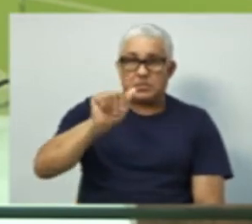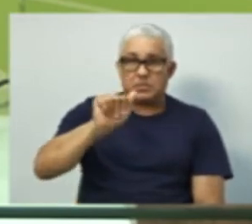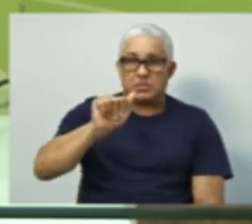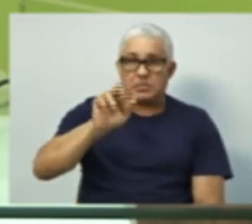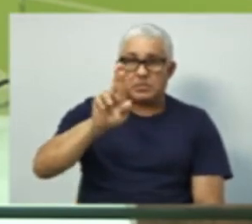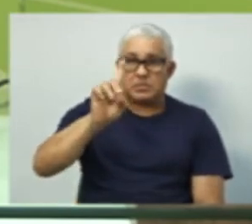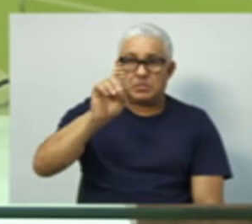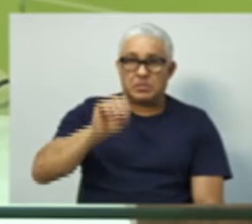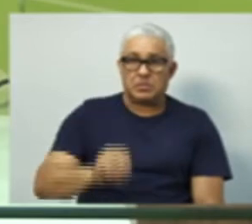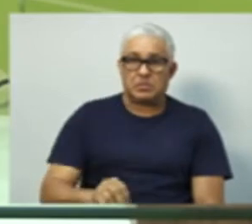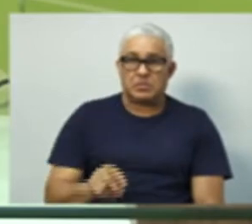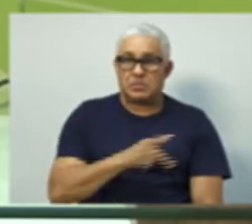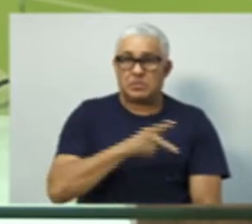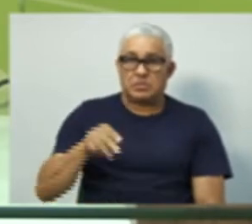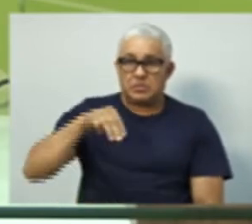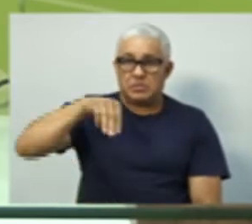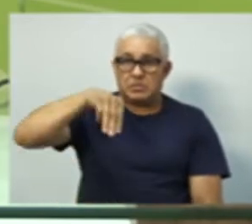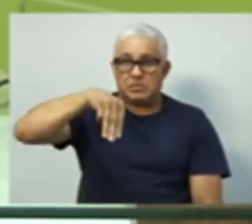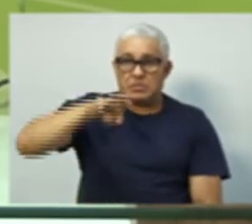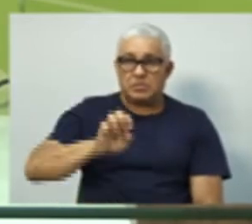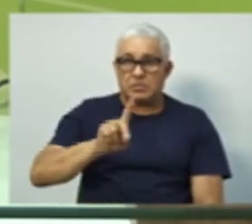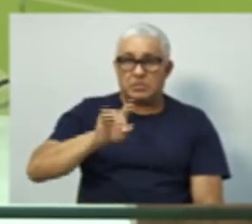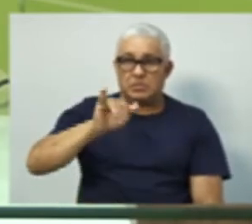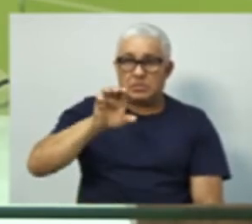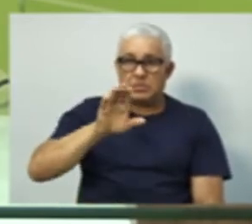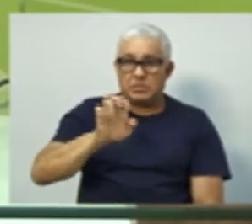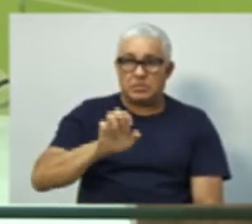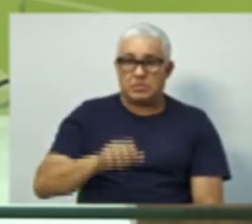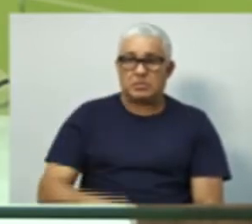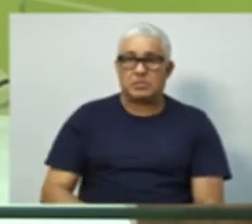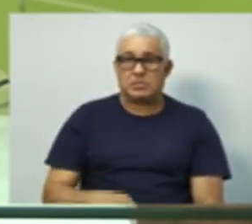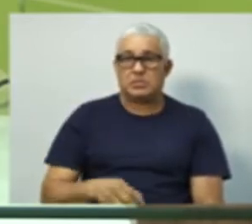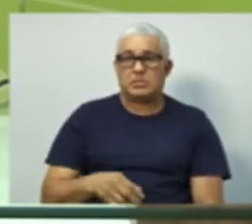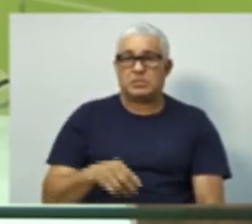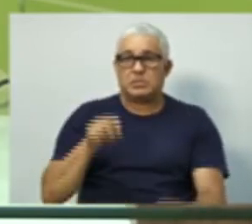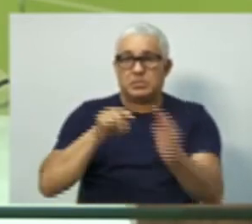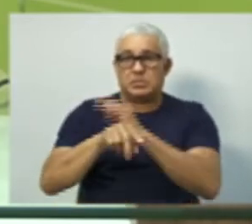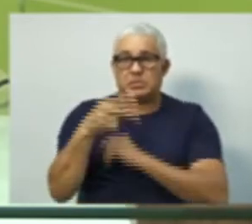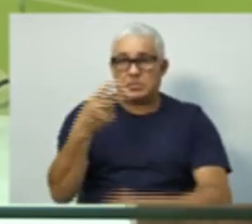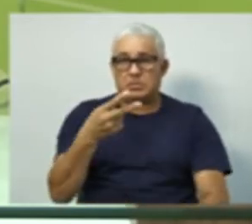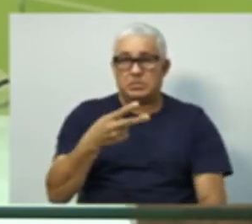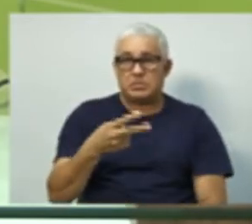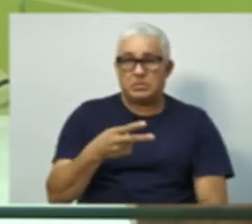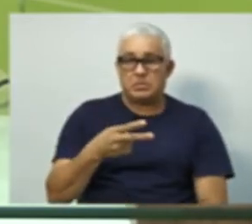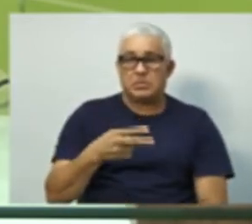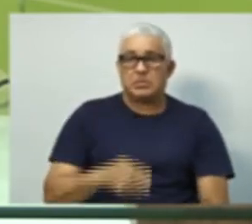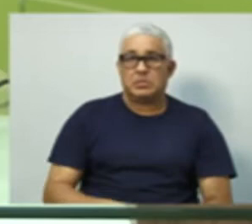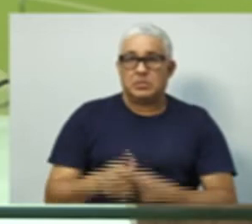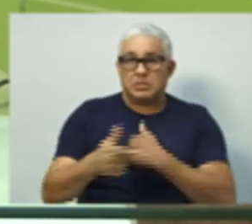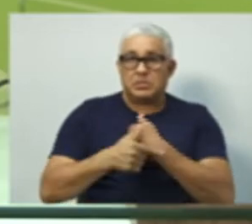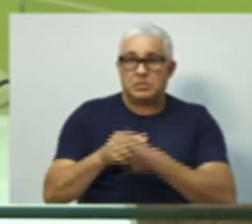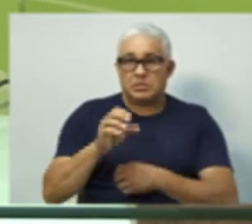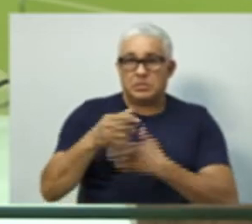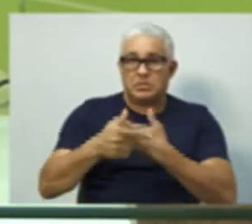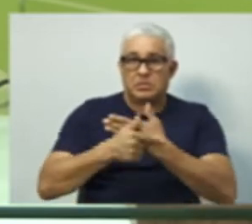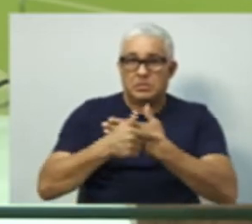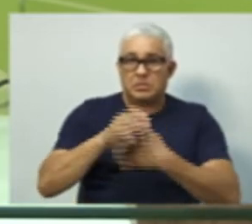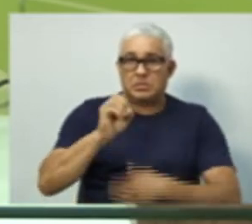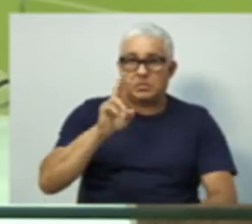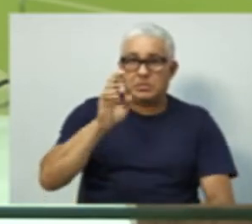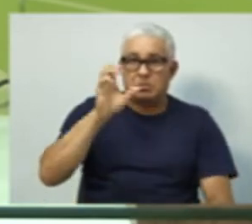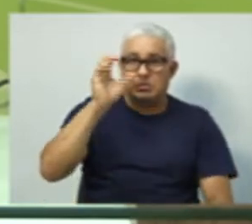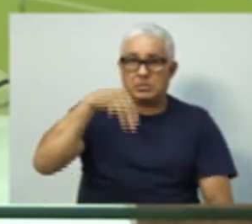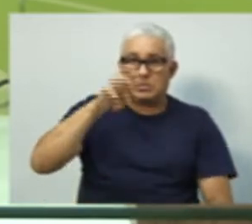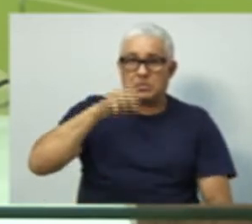imóveis. Nesse ponto aqui específico, eu chamo a atenção, por exemplo, se você pretende fazer uma viagem